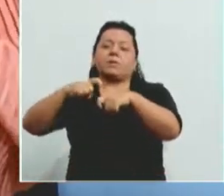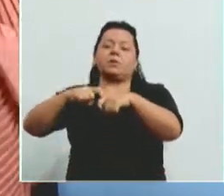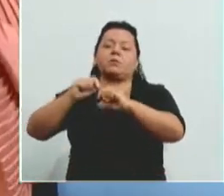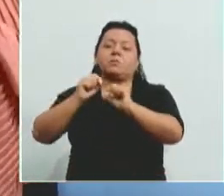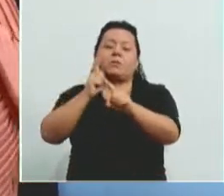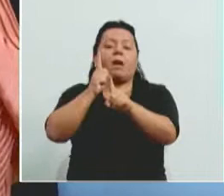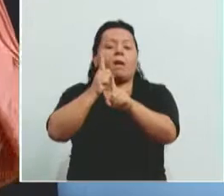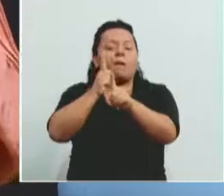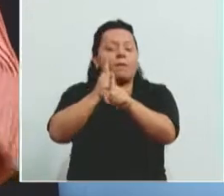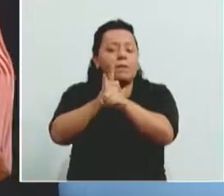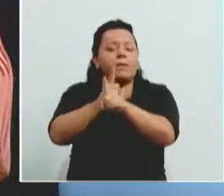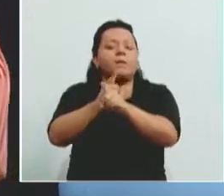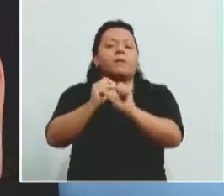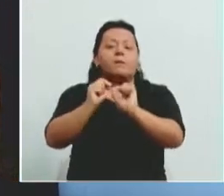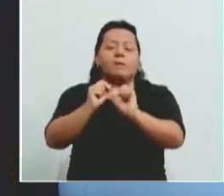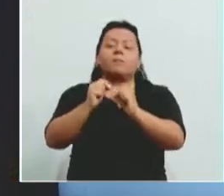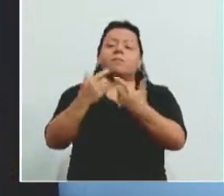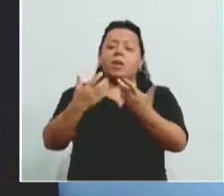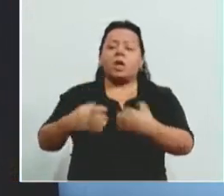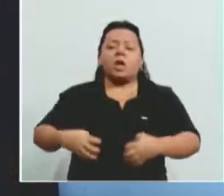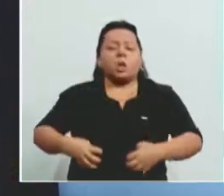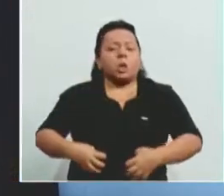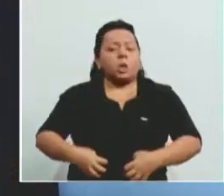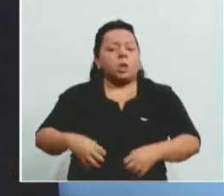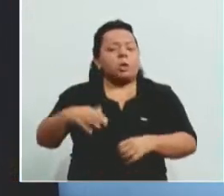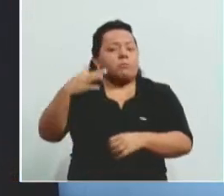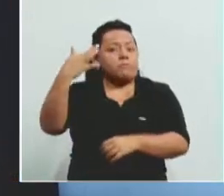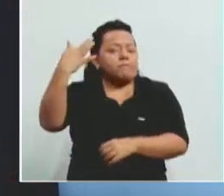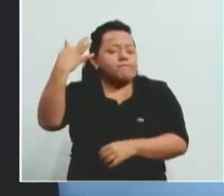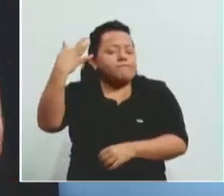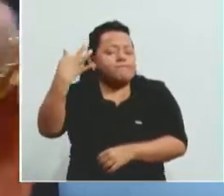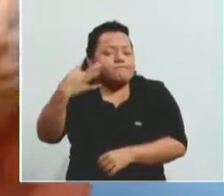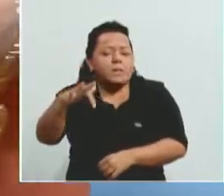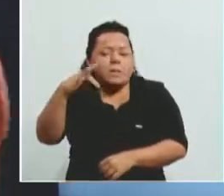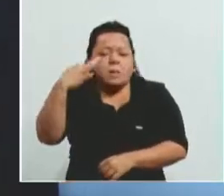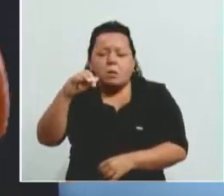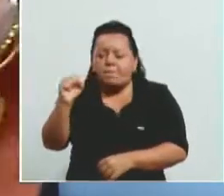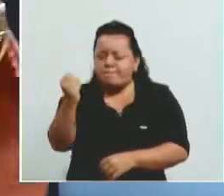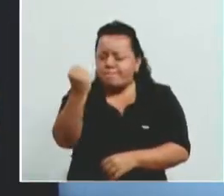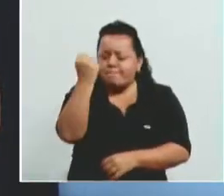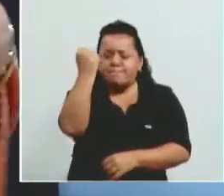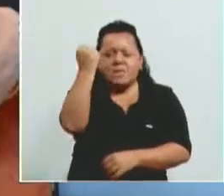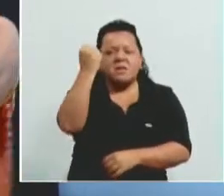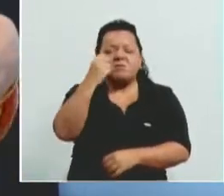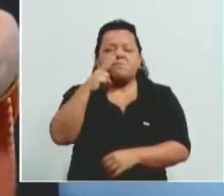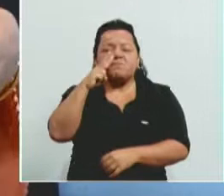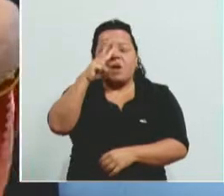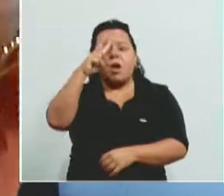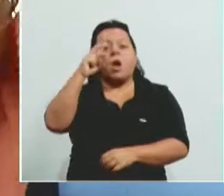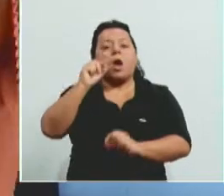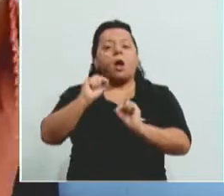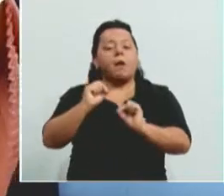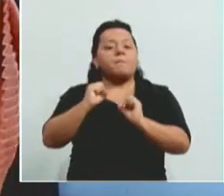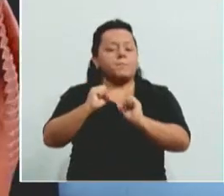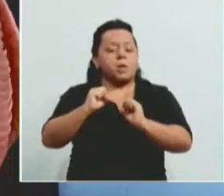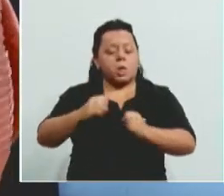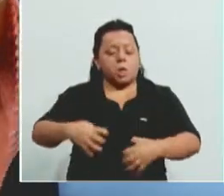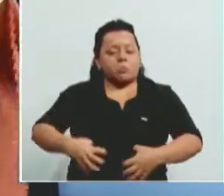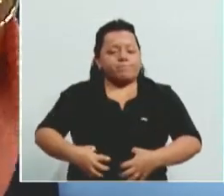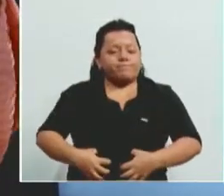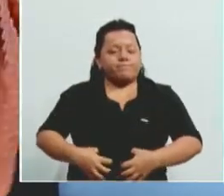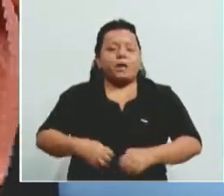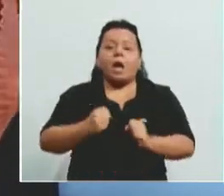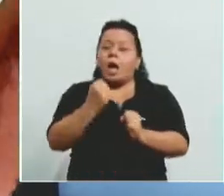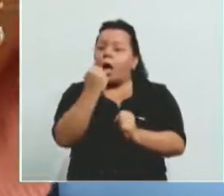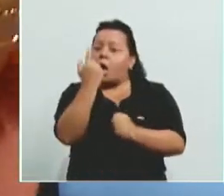sim, é uma cólica muito forte. Pode ser que essa cólica dê só no pezinho da barriga. Tem outras que